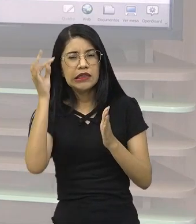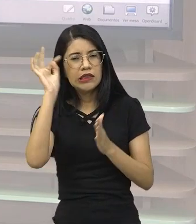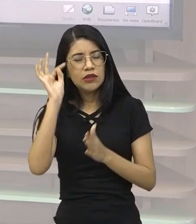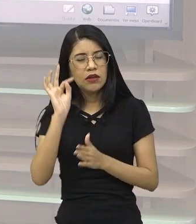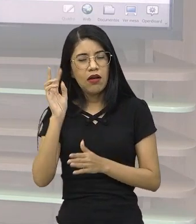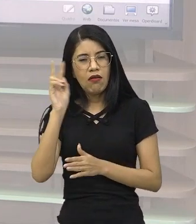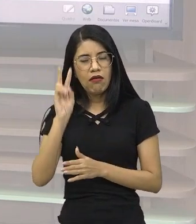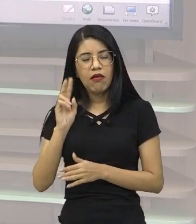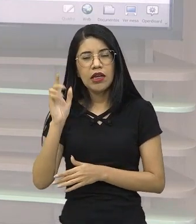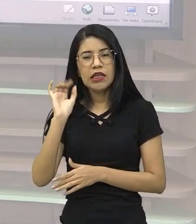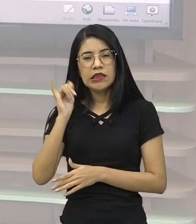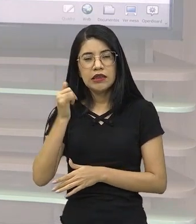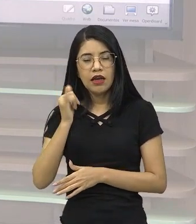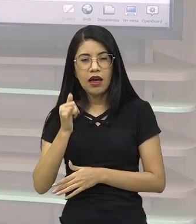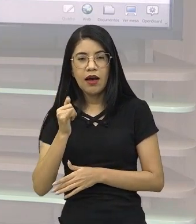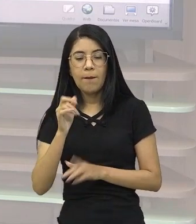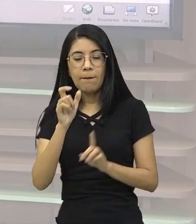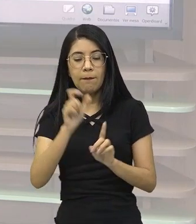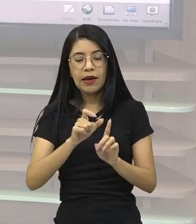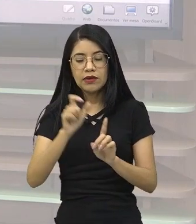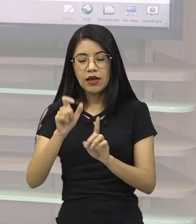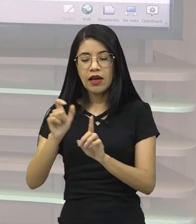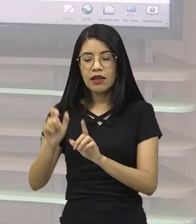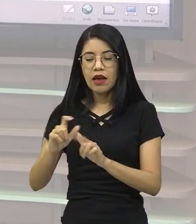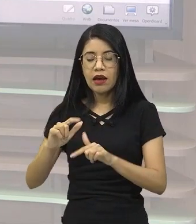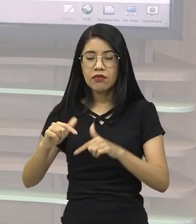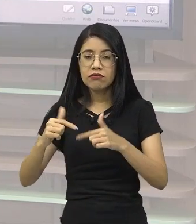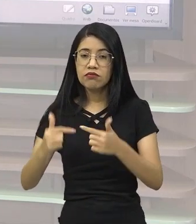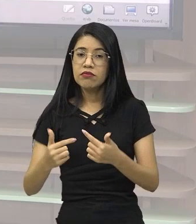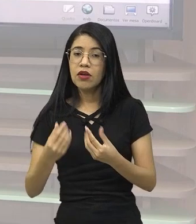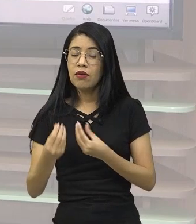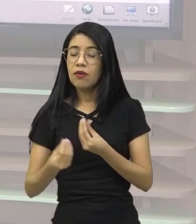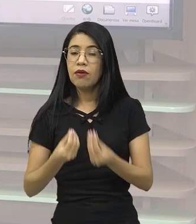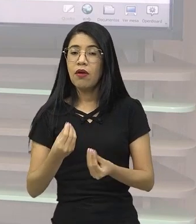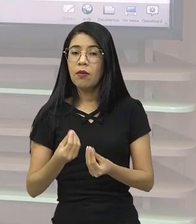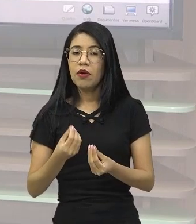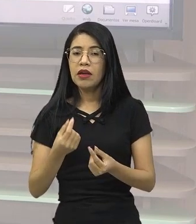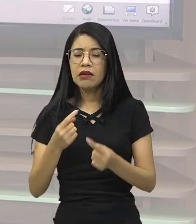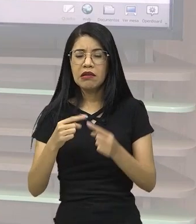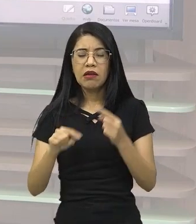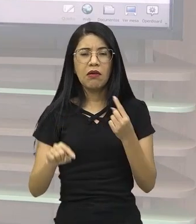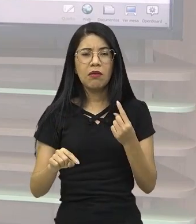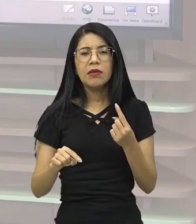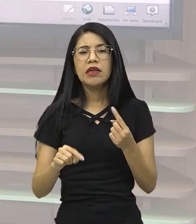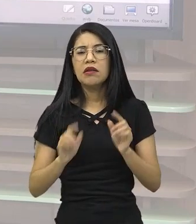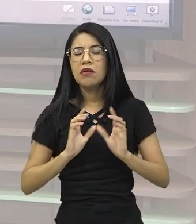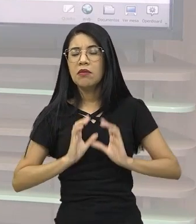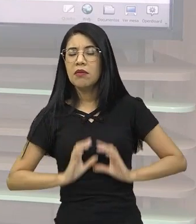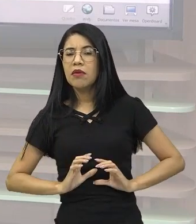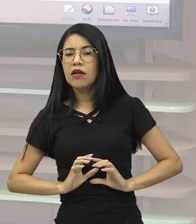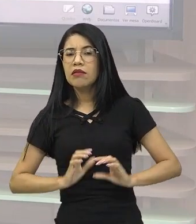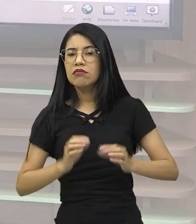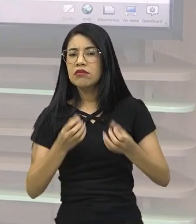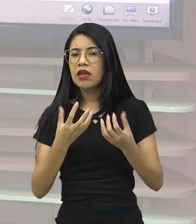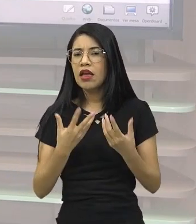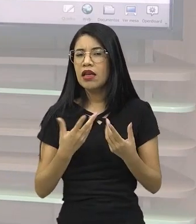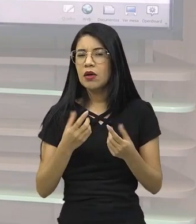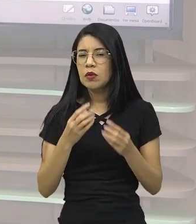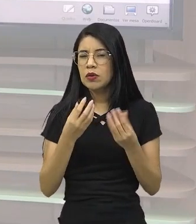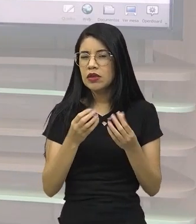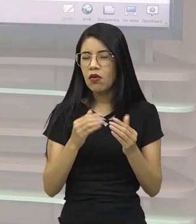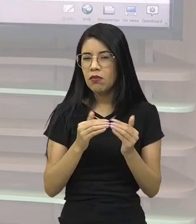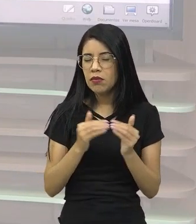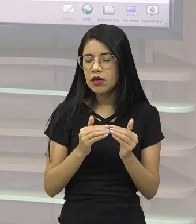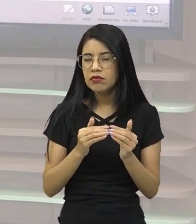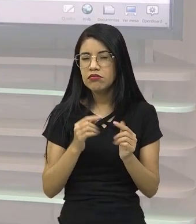vê que personagens estão agindo, né, de maneira imoral, de maneira amoral, de maneira inadequada, né, como o